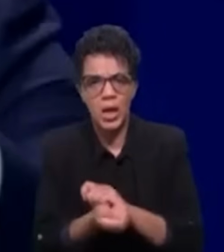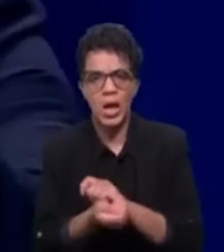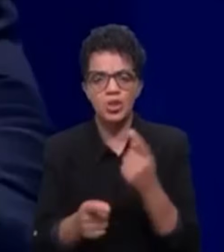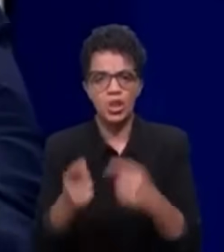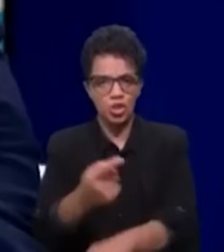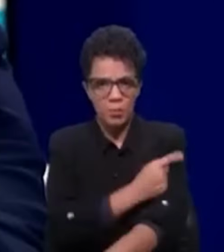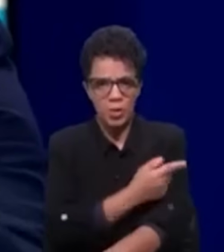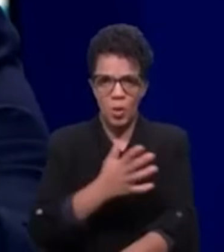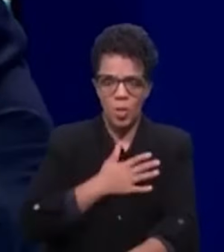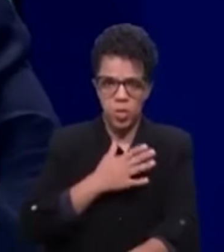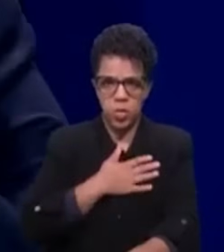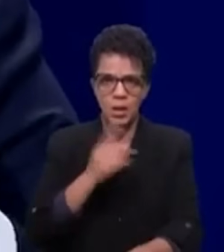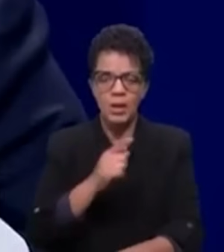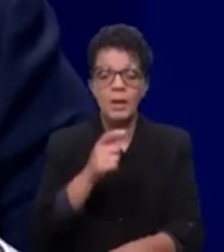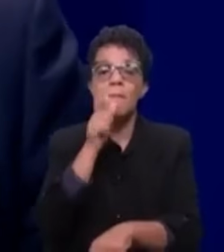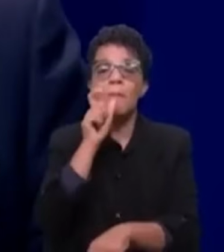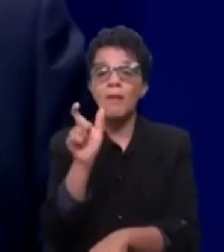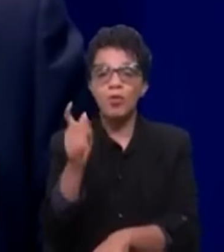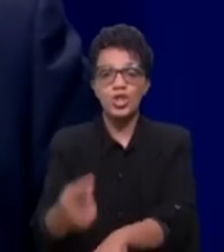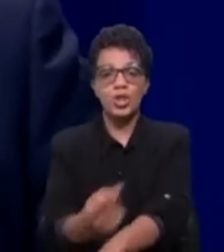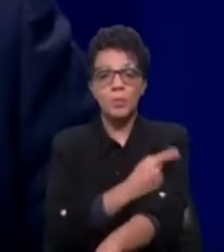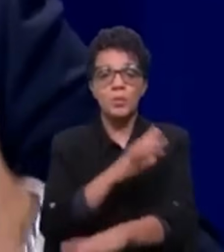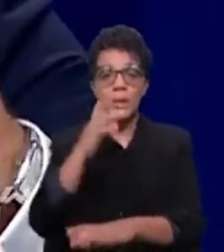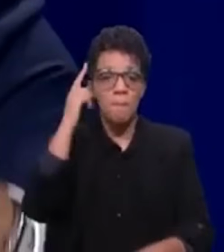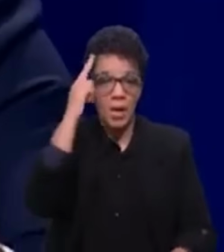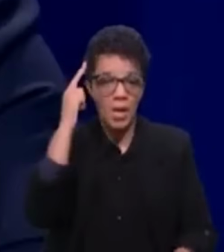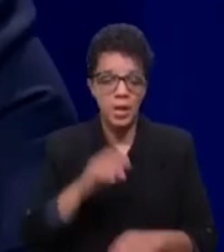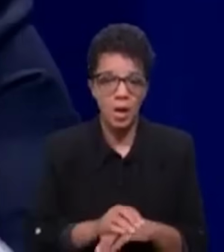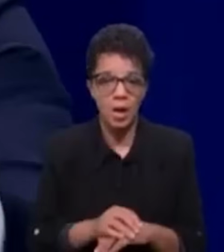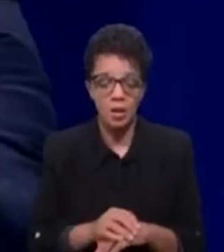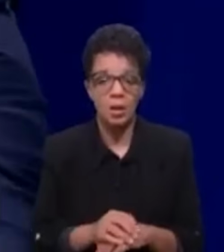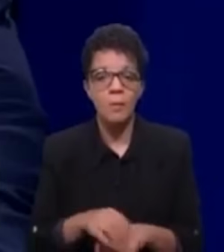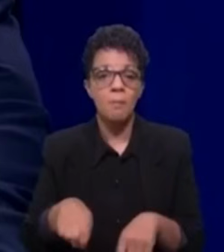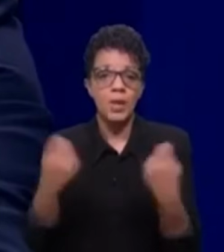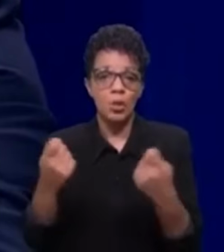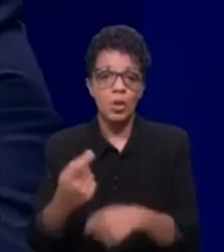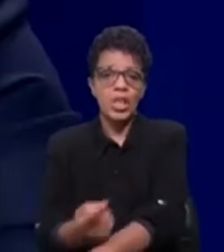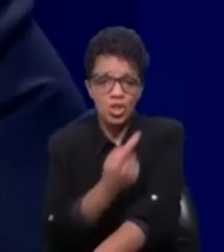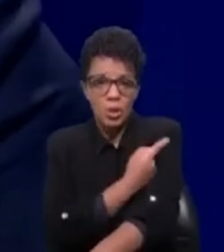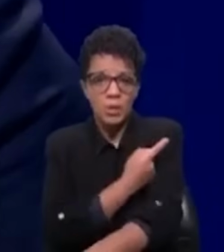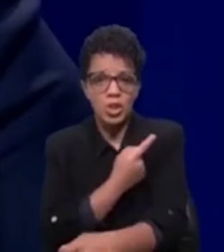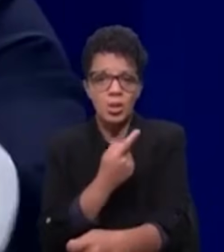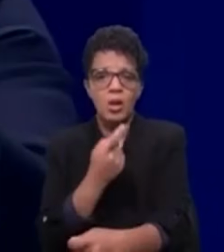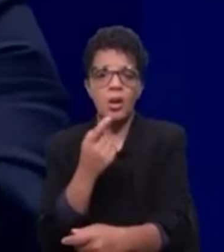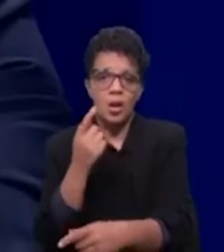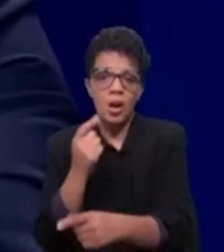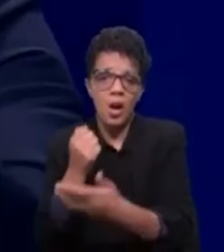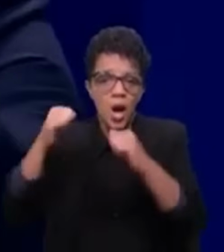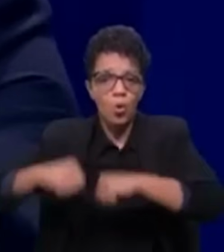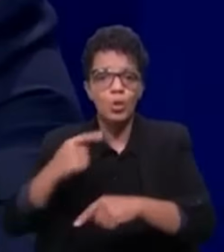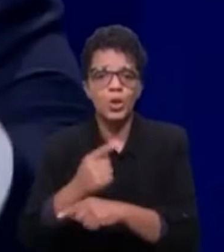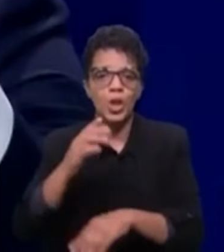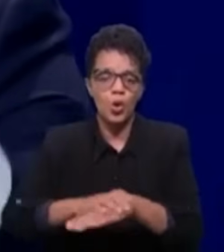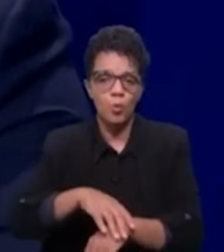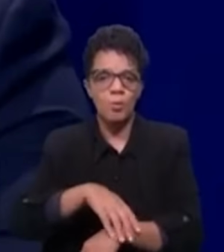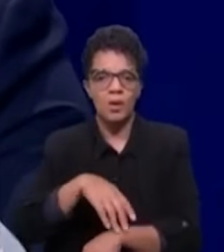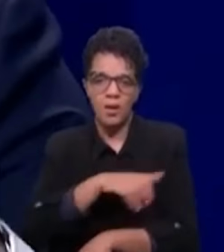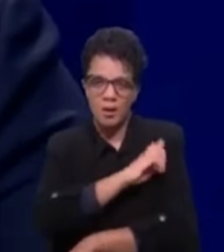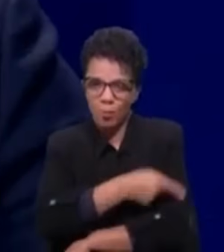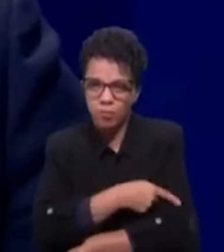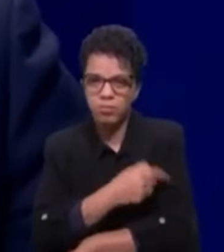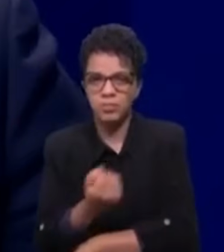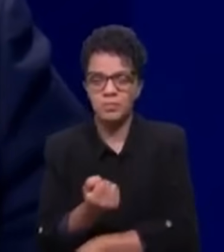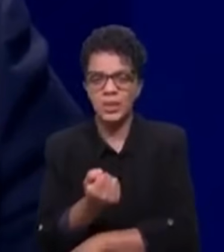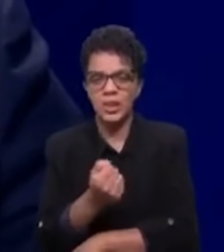extremistas a expressão foi extremista Porém na madeira alinhou com o partido que é extremista só para quê para segurar o poder os tachos os lugares